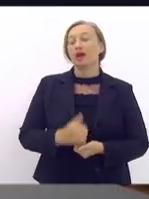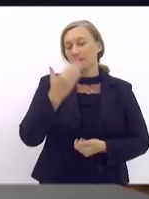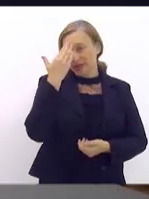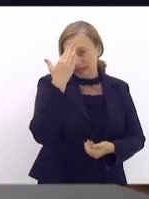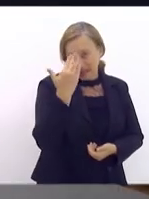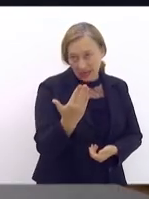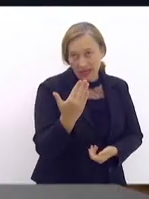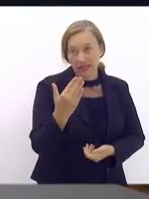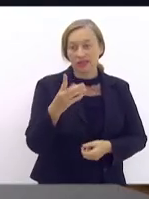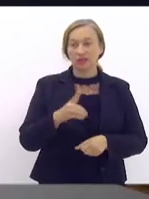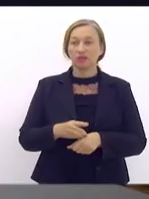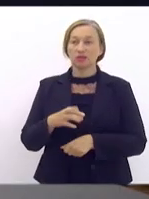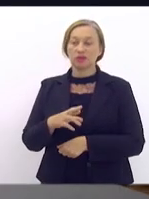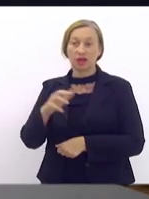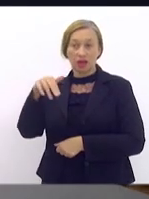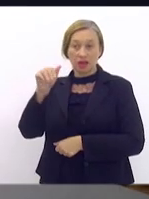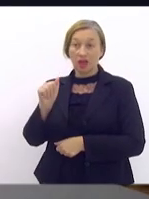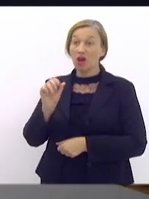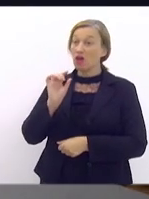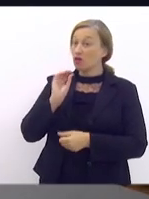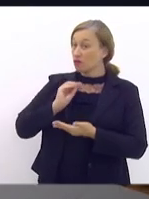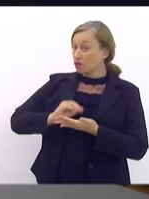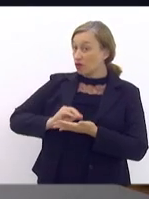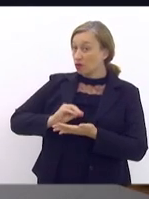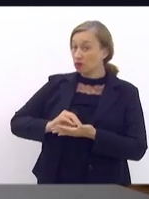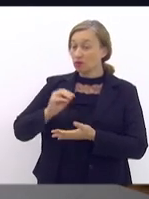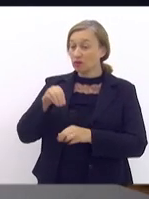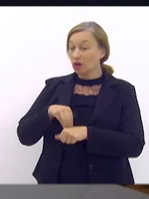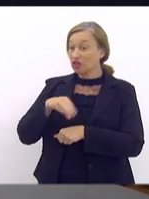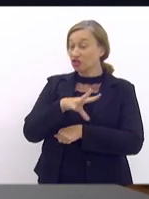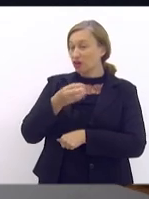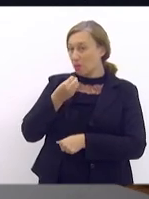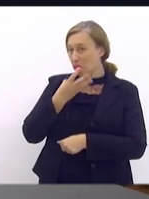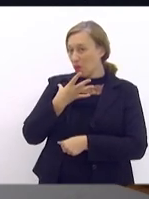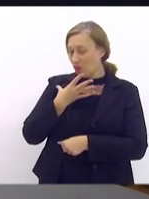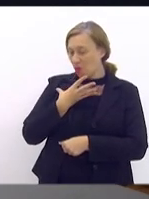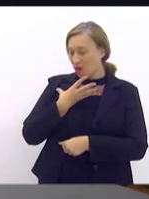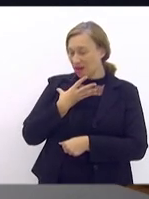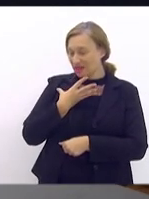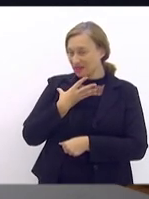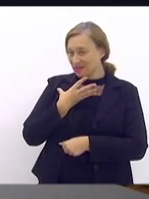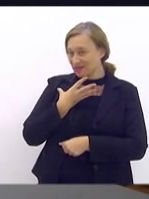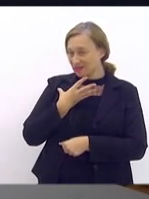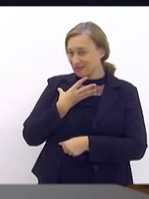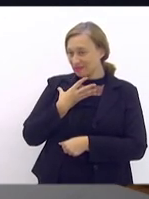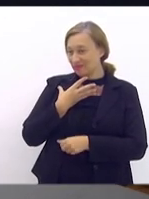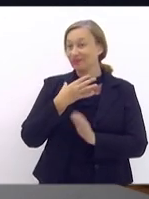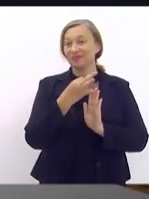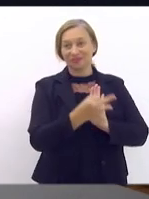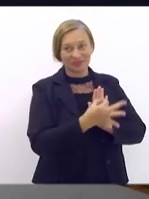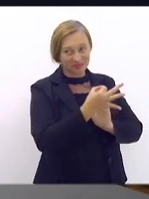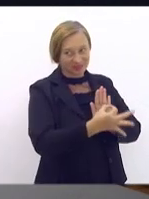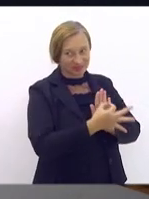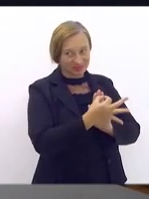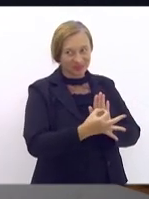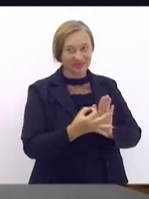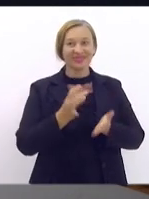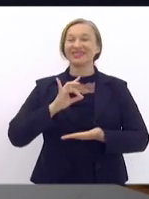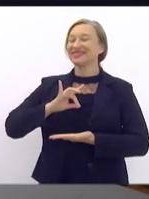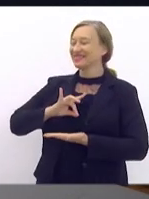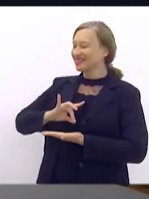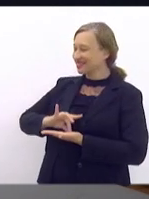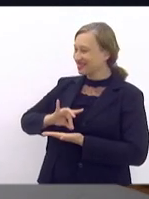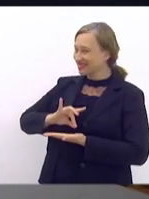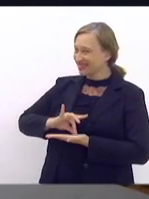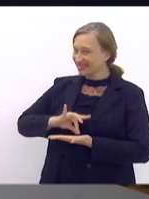Obrigada, doutora Ana. Só faltou a senhora dar uma boa dica, uma boa sugestão. Ah, é verdade. A